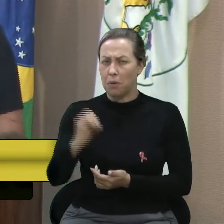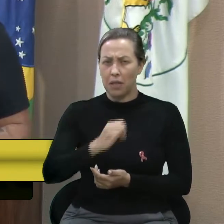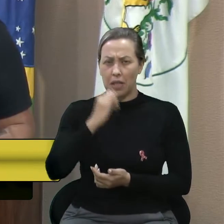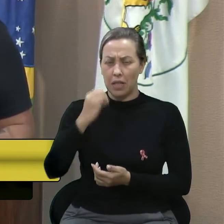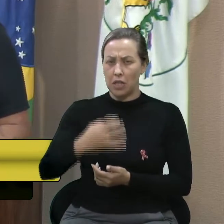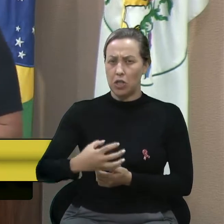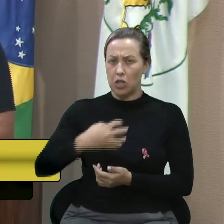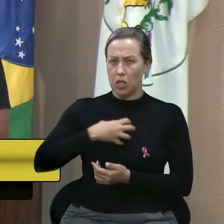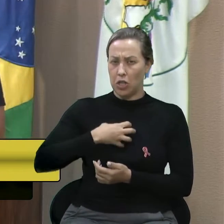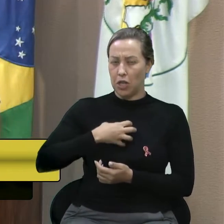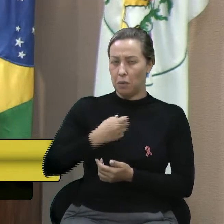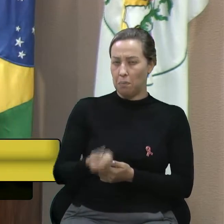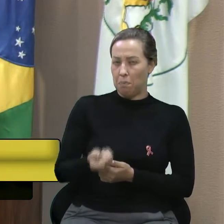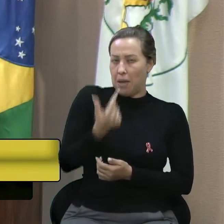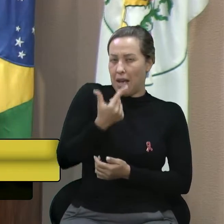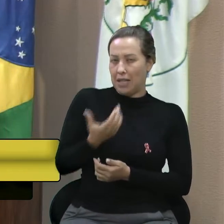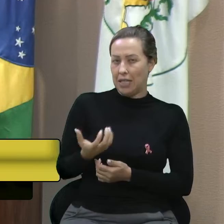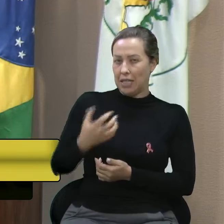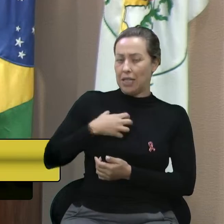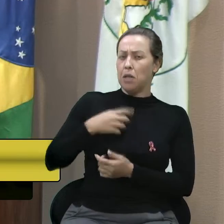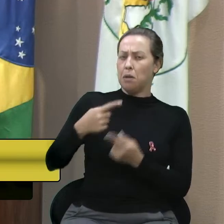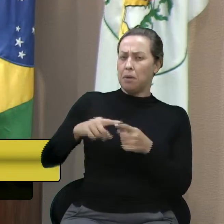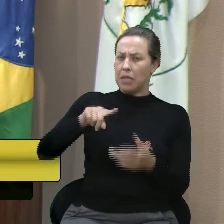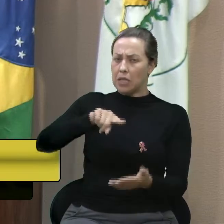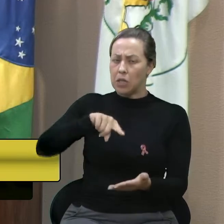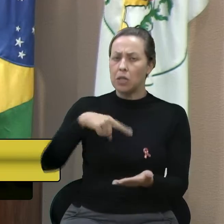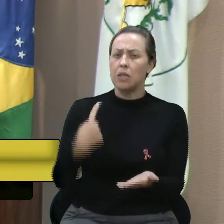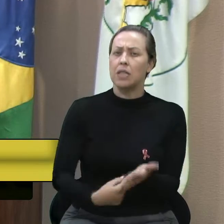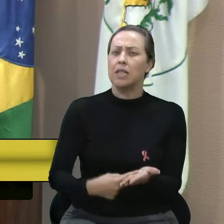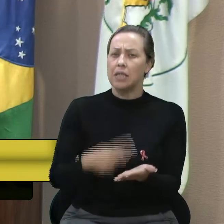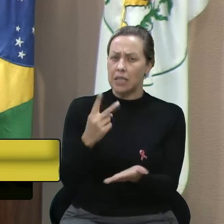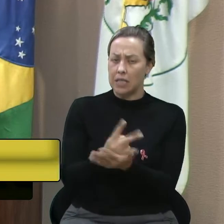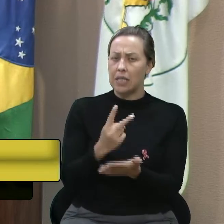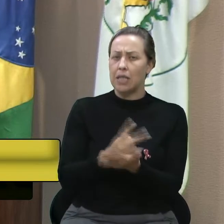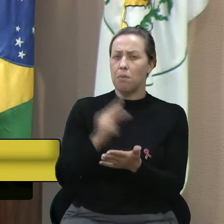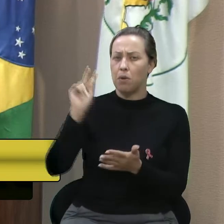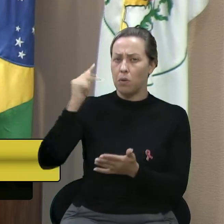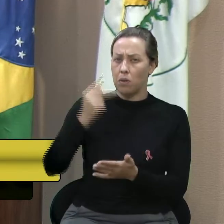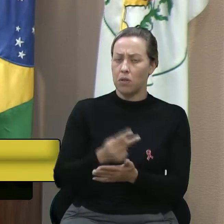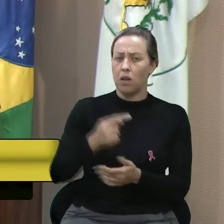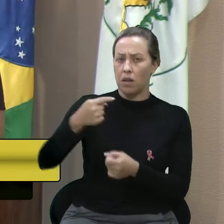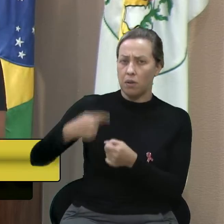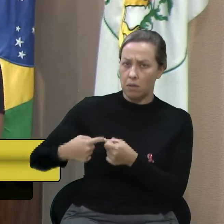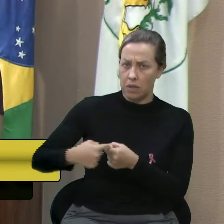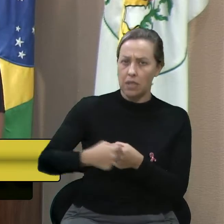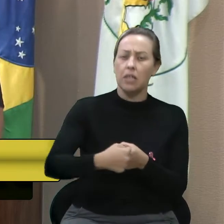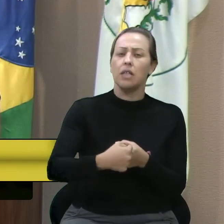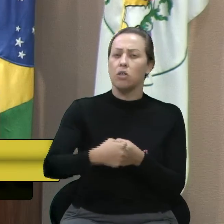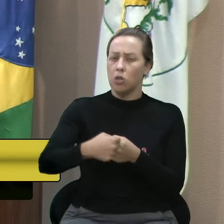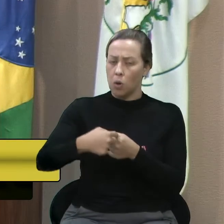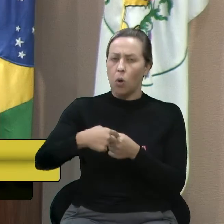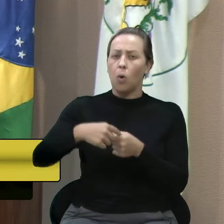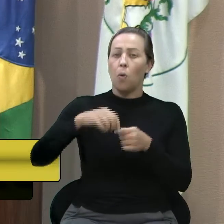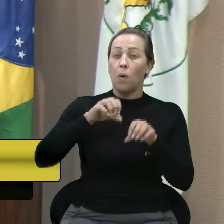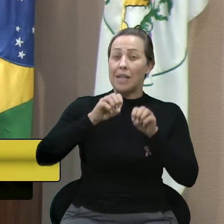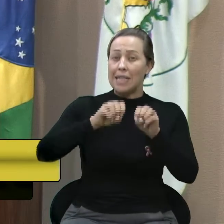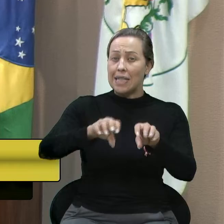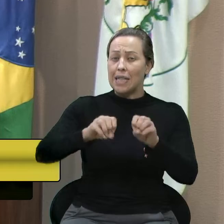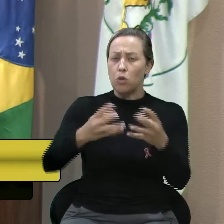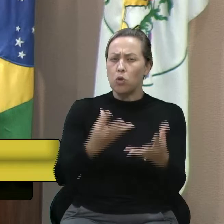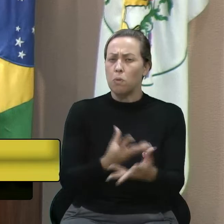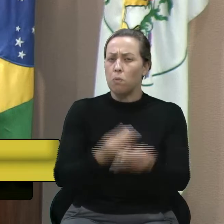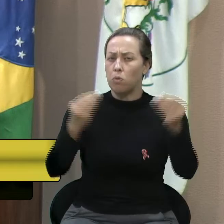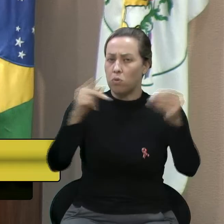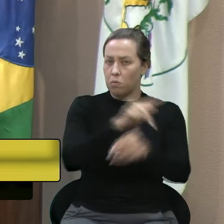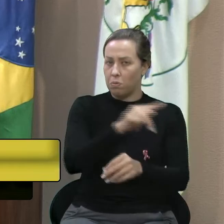jeito sarcástico, mas muito comprometida com a história da nossa cidade, com a formação de muitíssimos